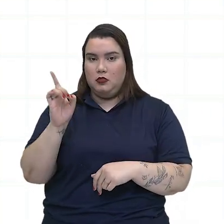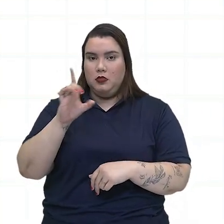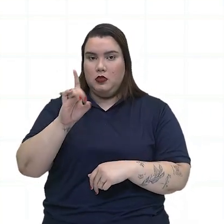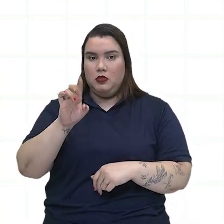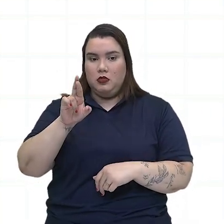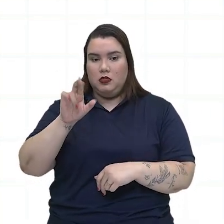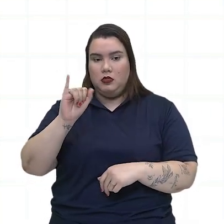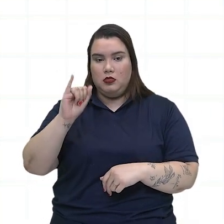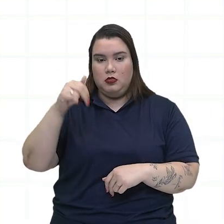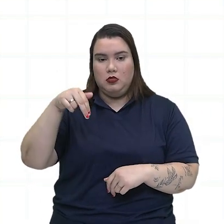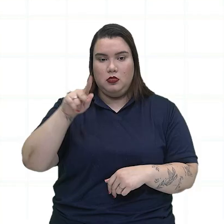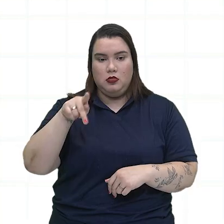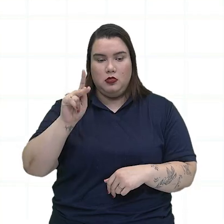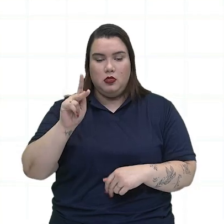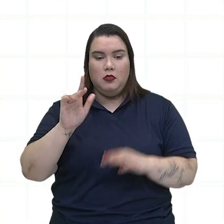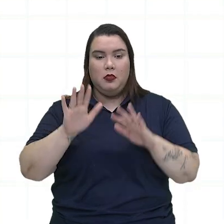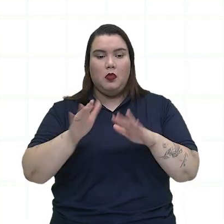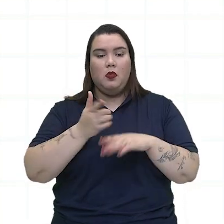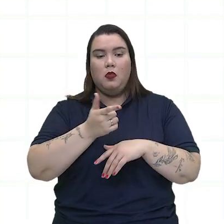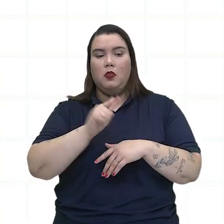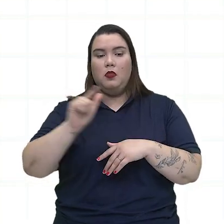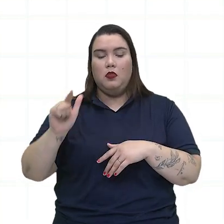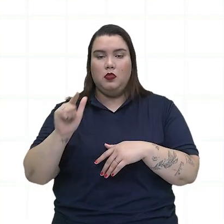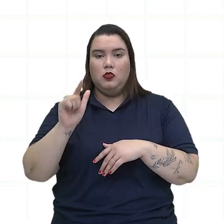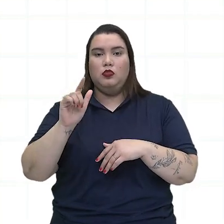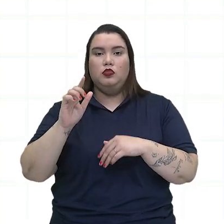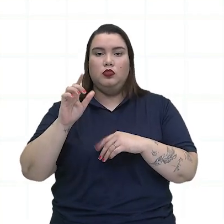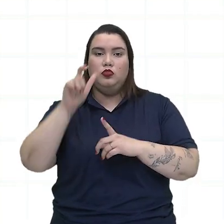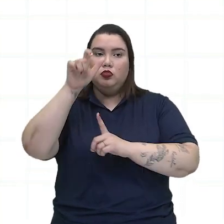com outro sujeito. She